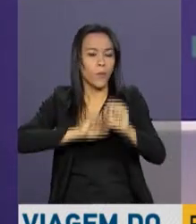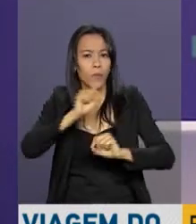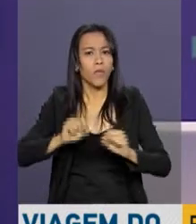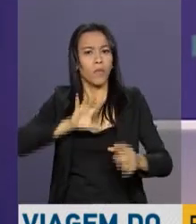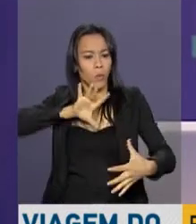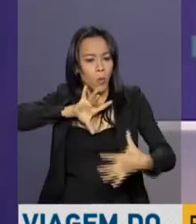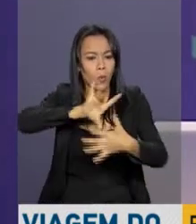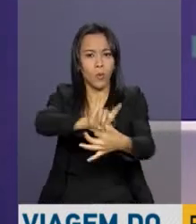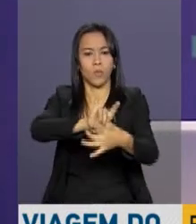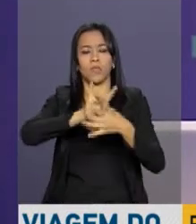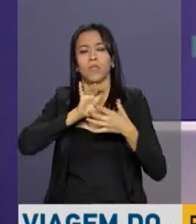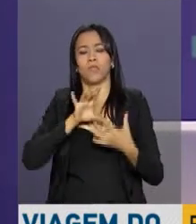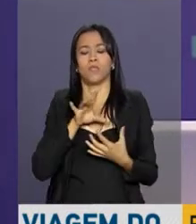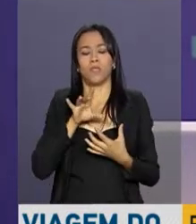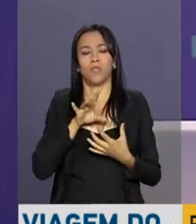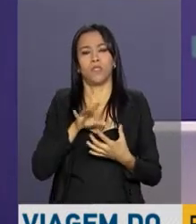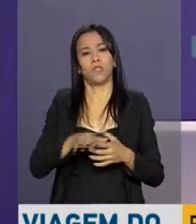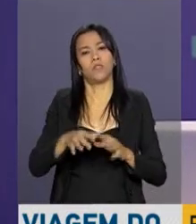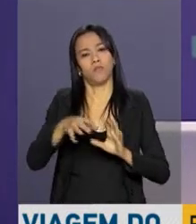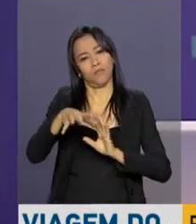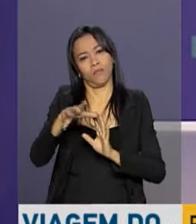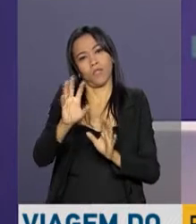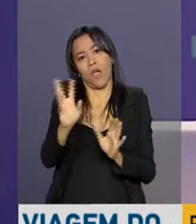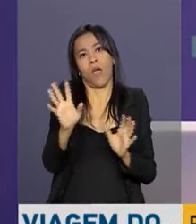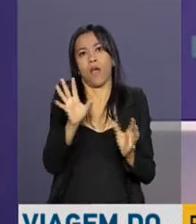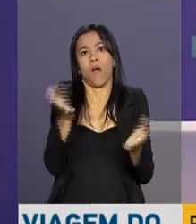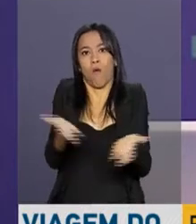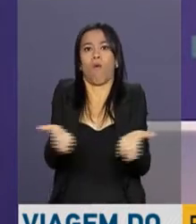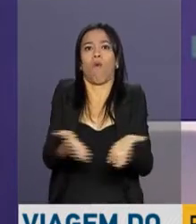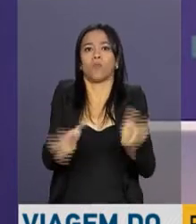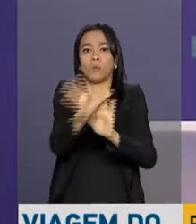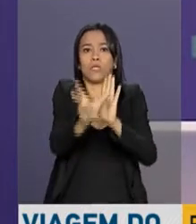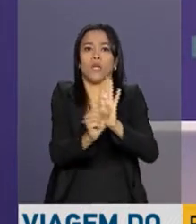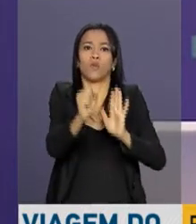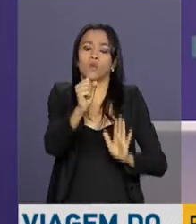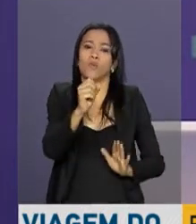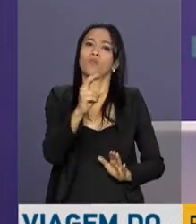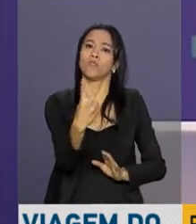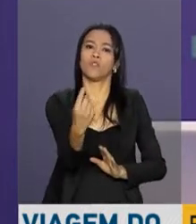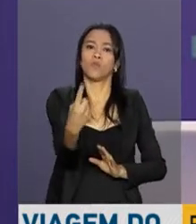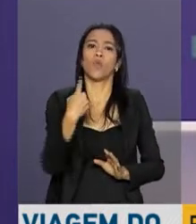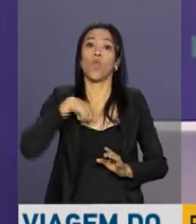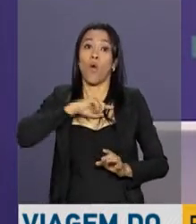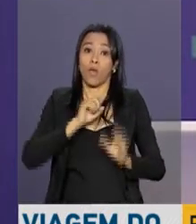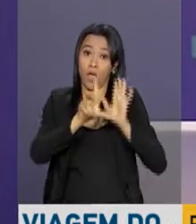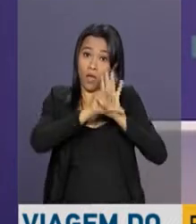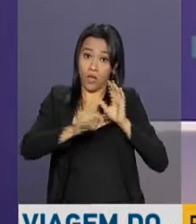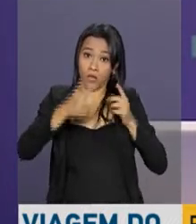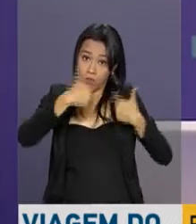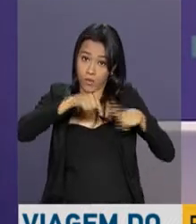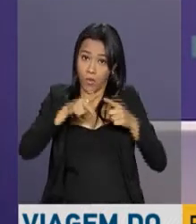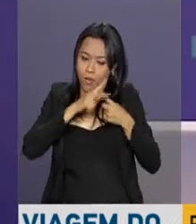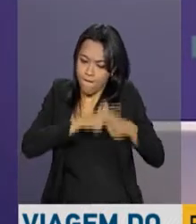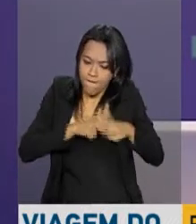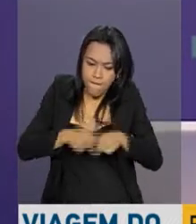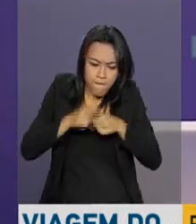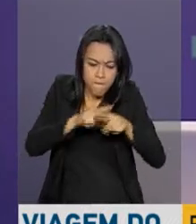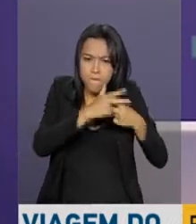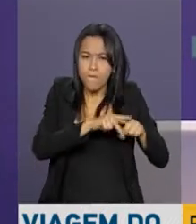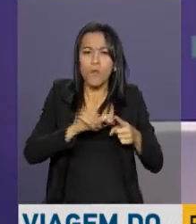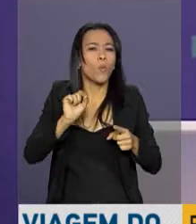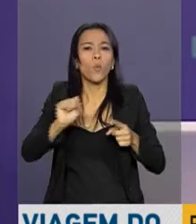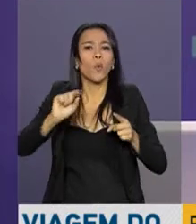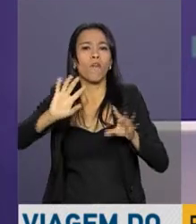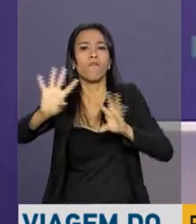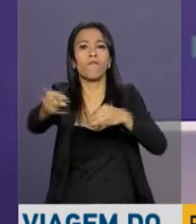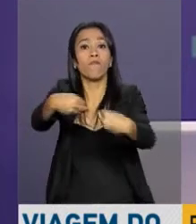realidade do século XXI. Fizemos uma modernização da legislação trabalhista,